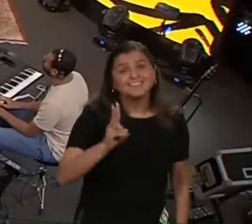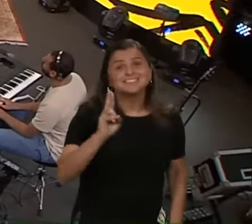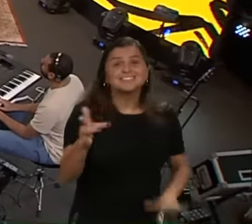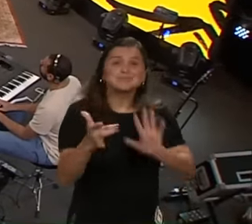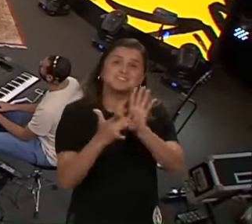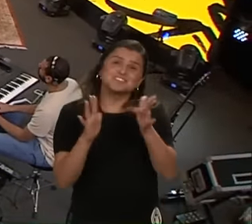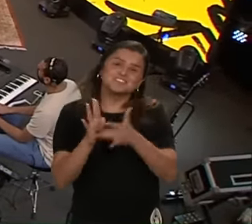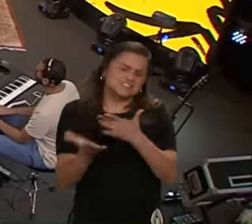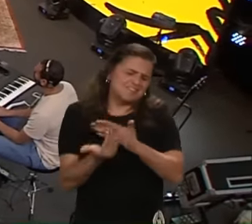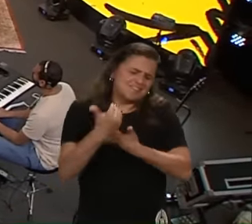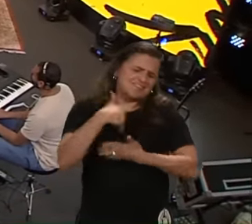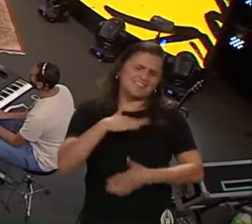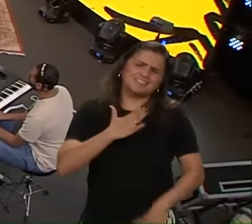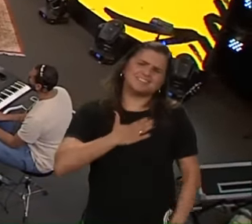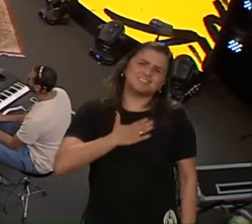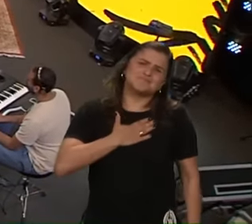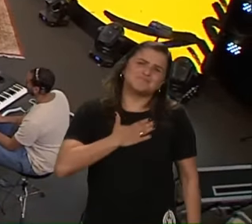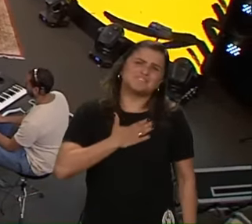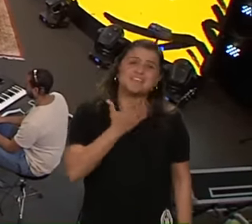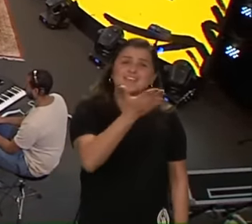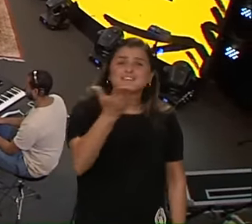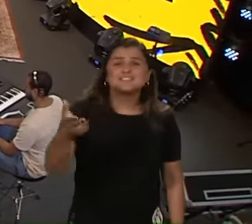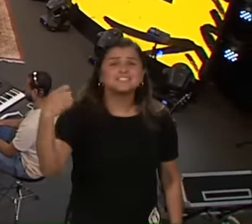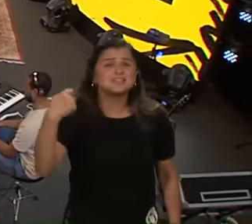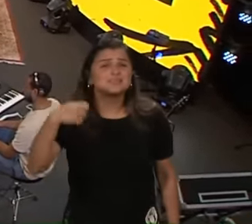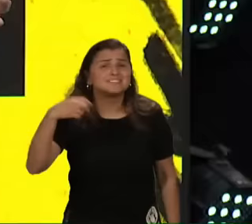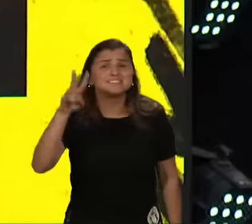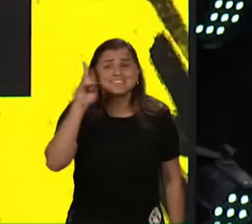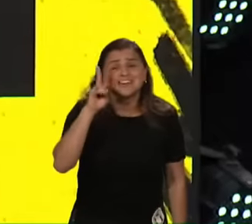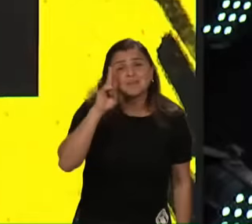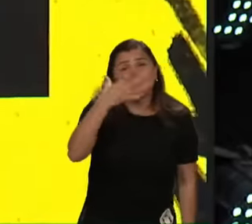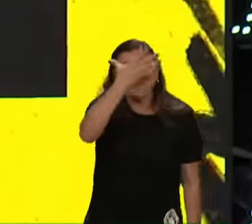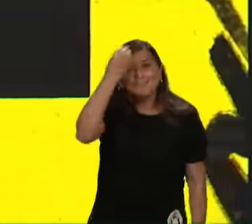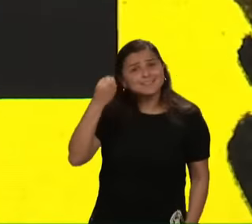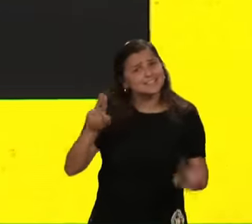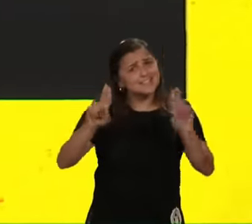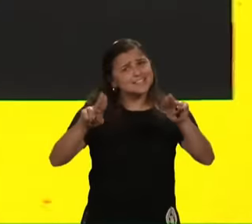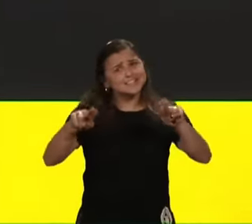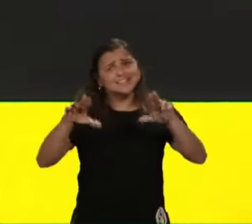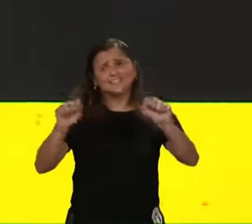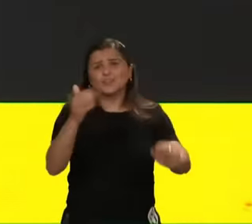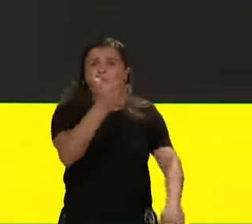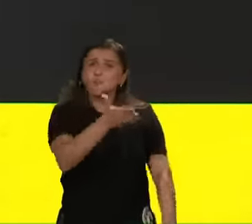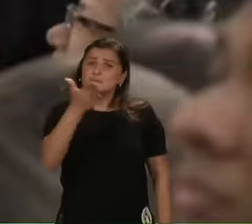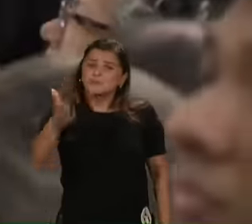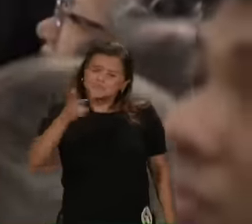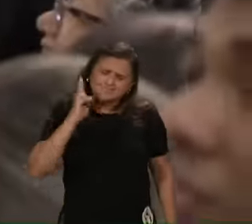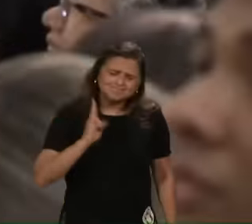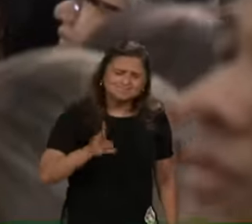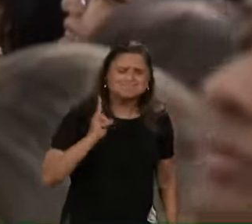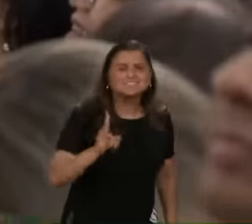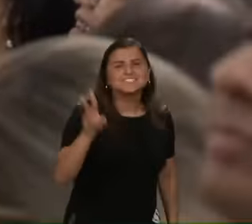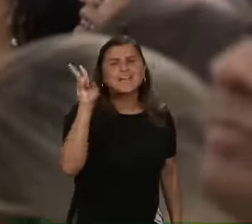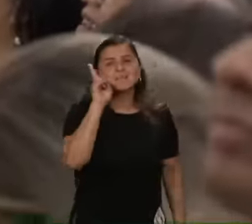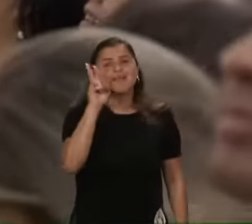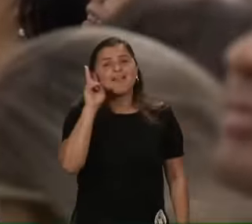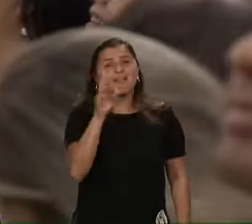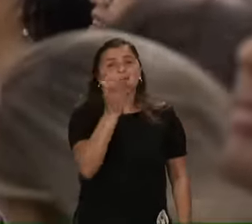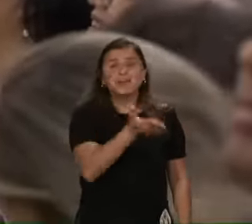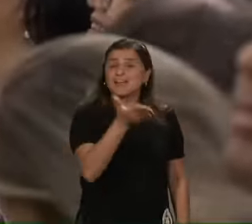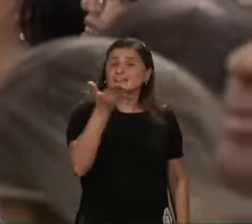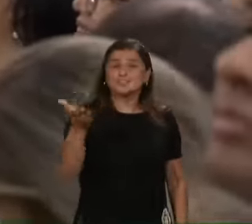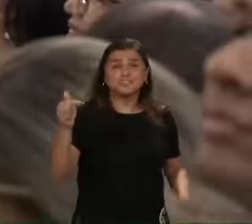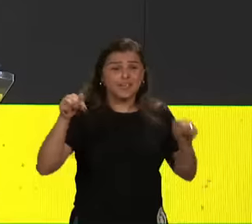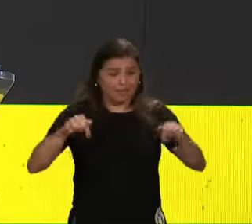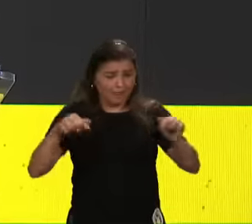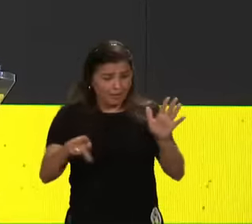sua vida agora. É para você não esquecer. É para você sempre lembrar que você